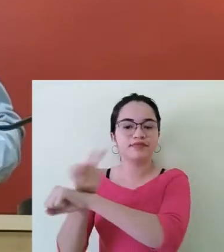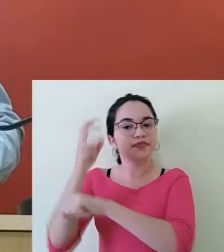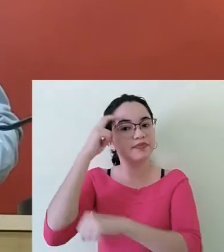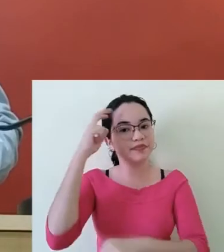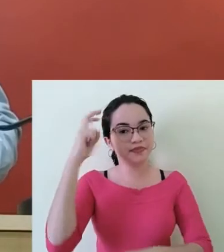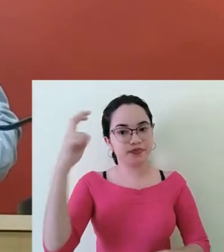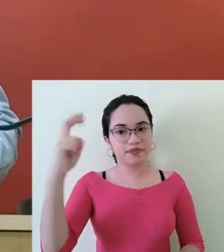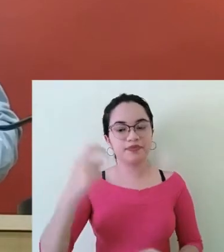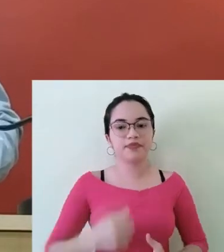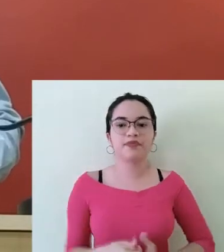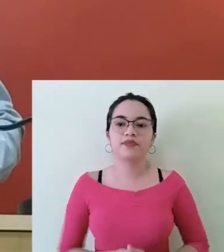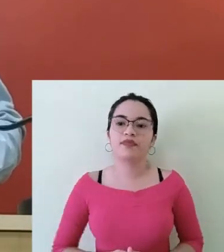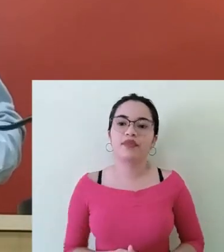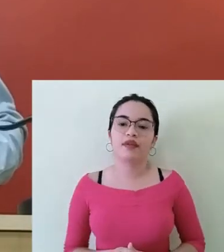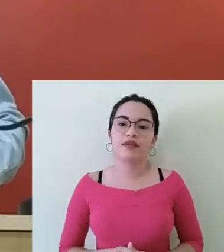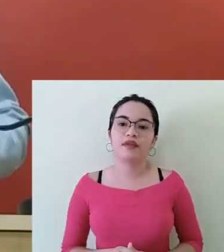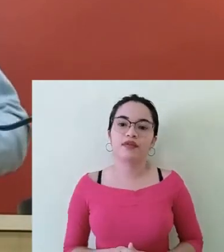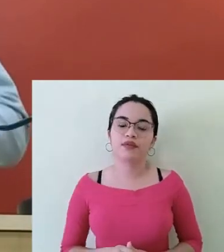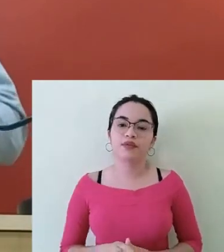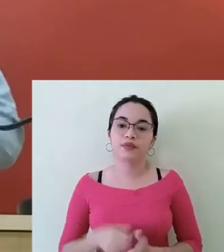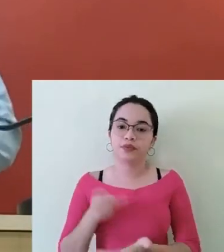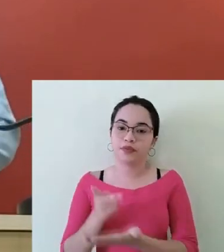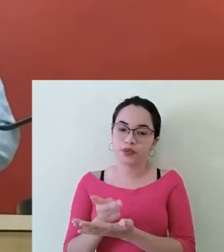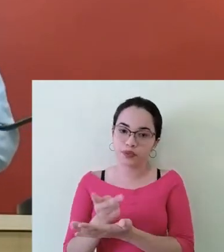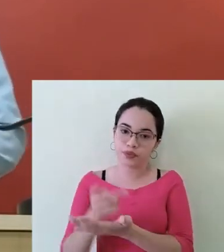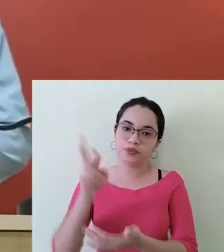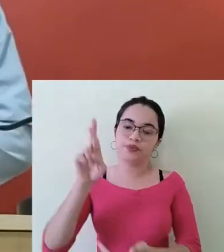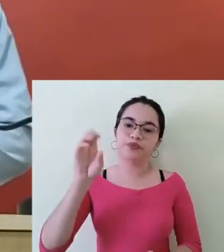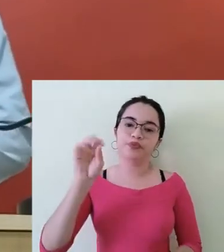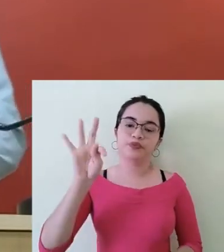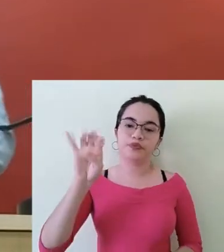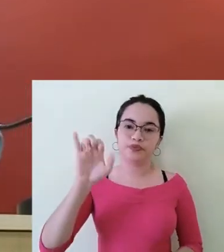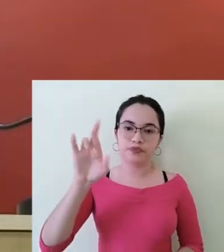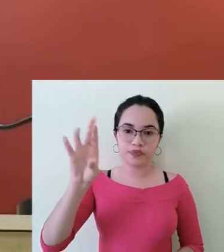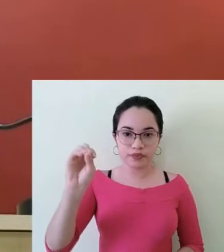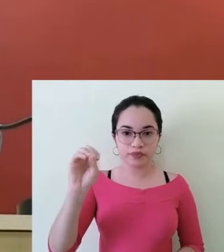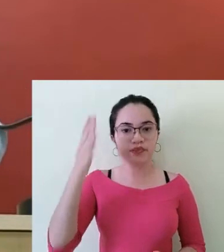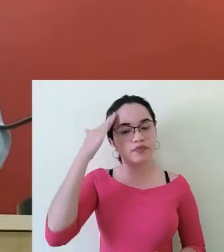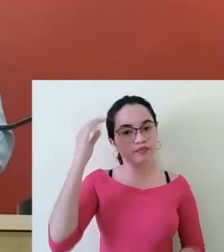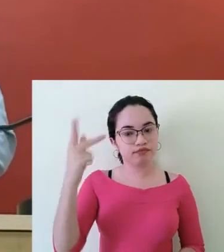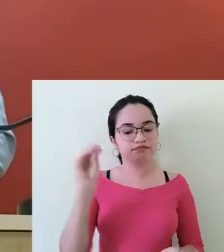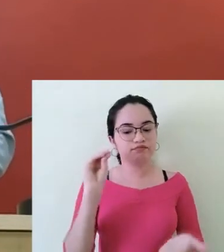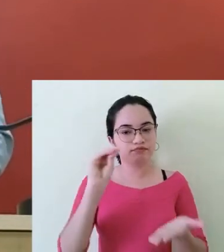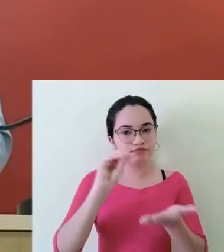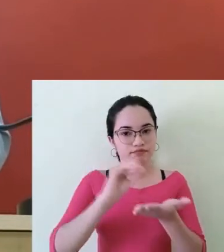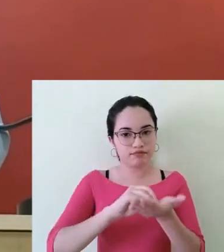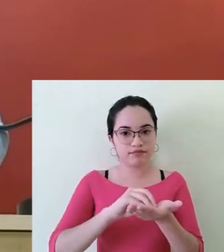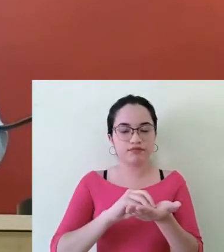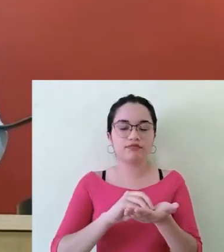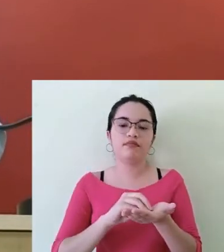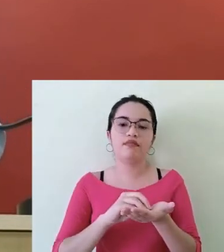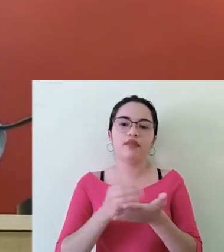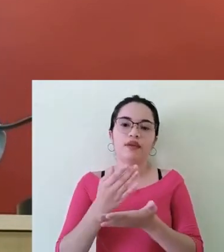da sabedoria, seguindo o roteiro que Provérbios está